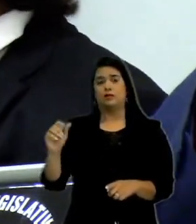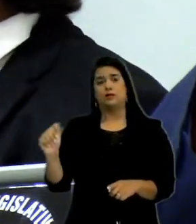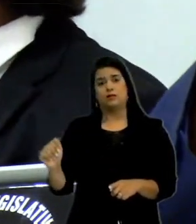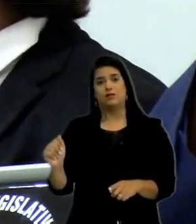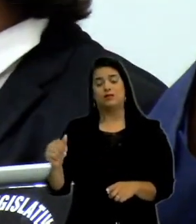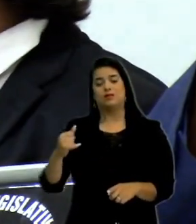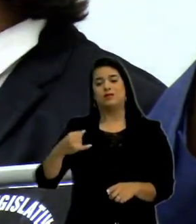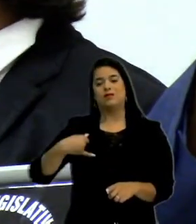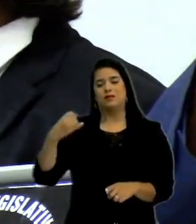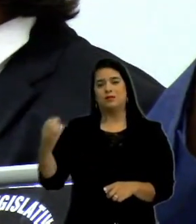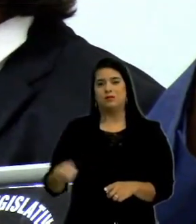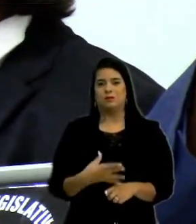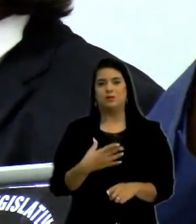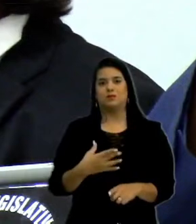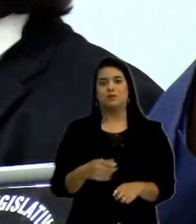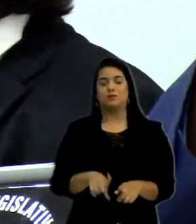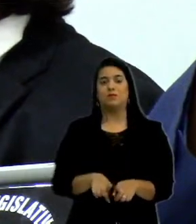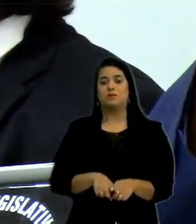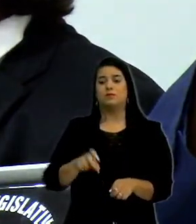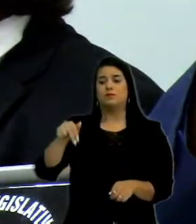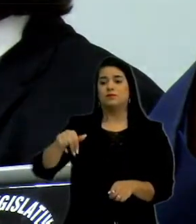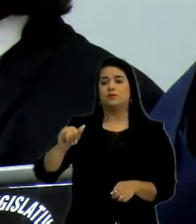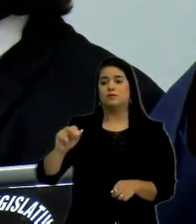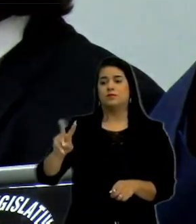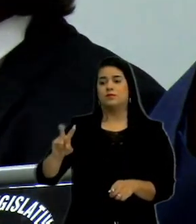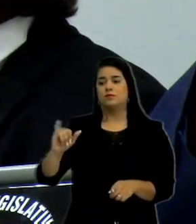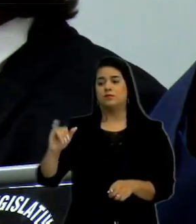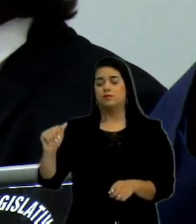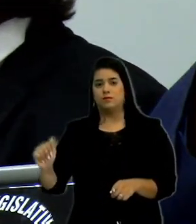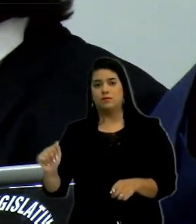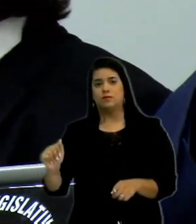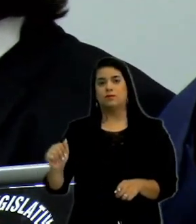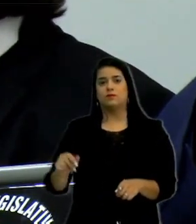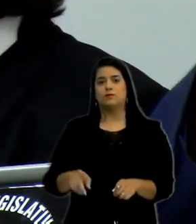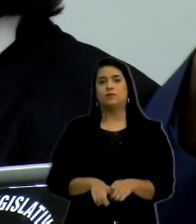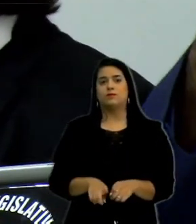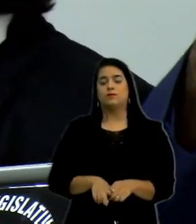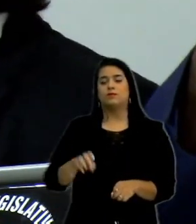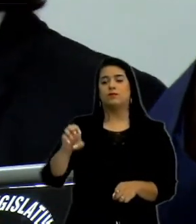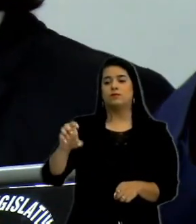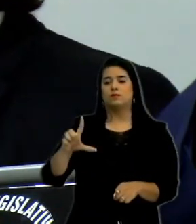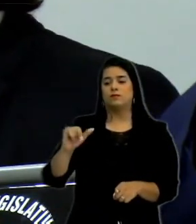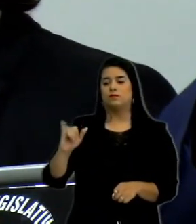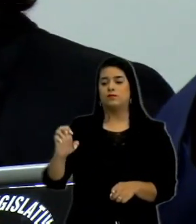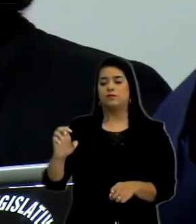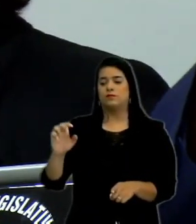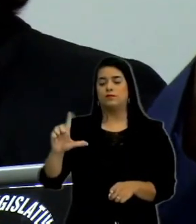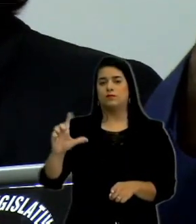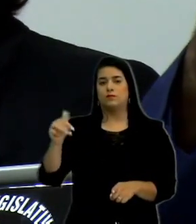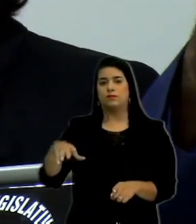fazendo vida nova, a Nívia Calado, Elielma